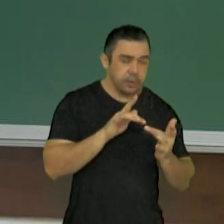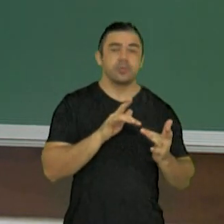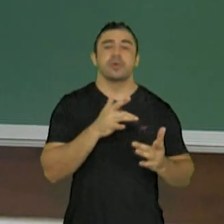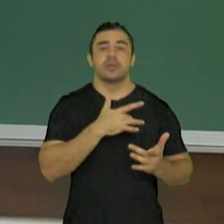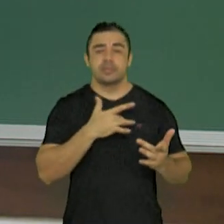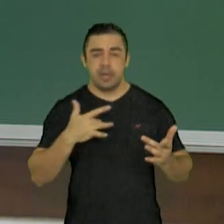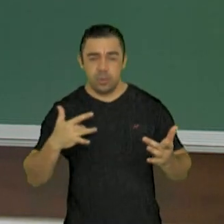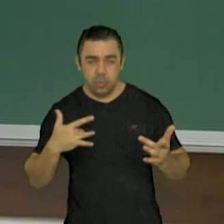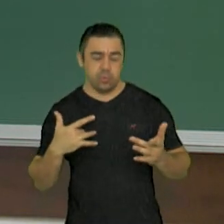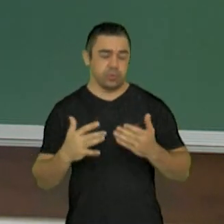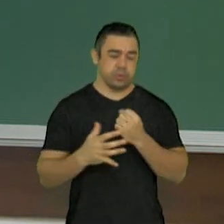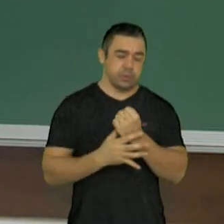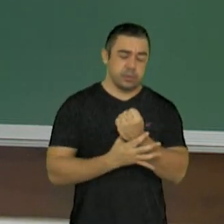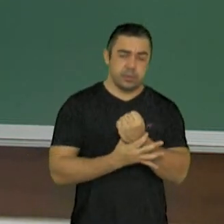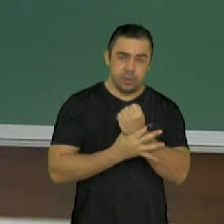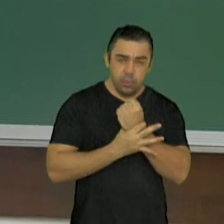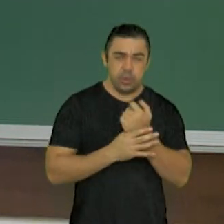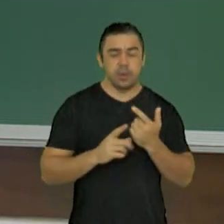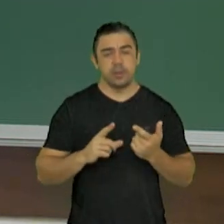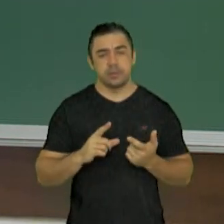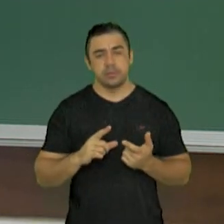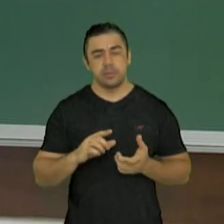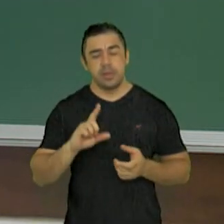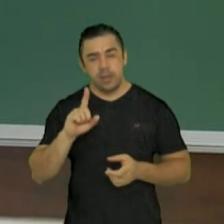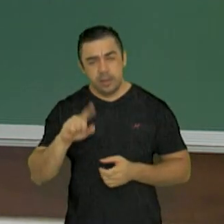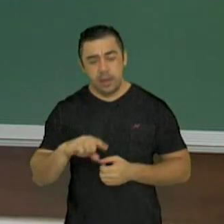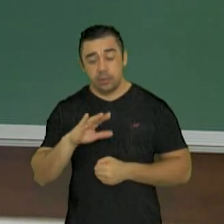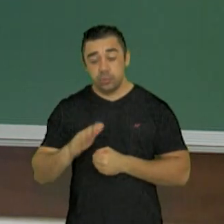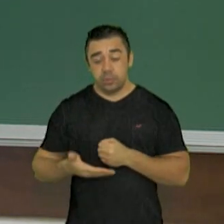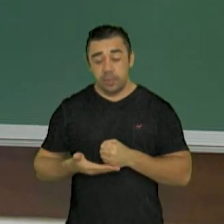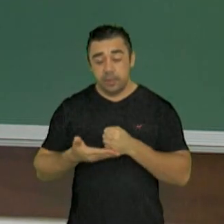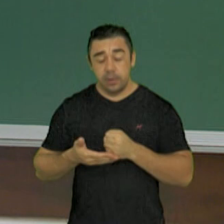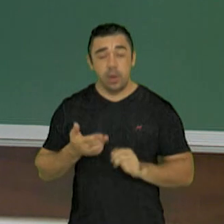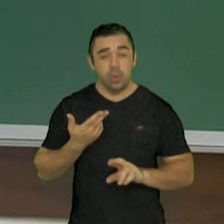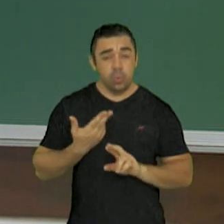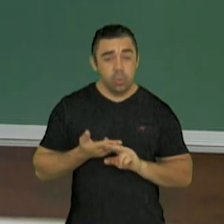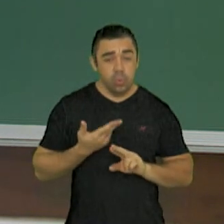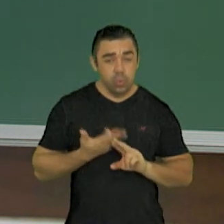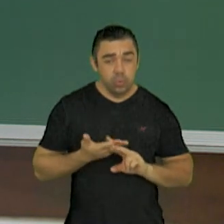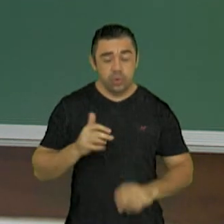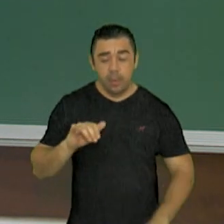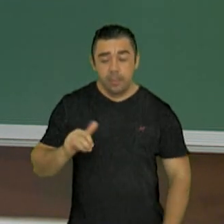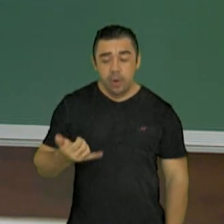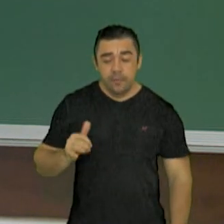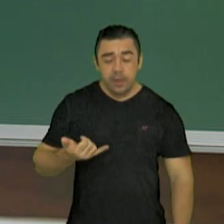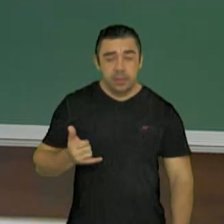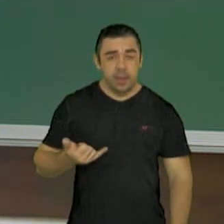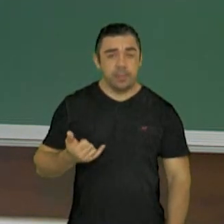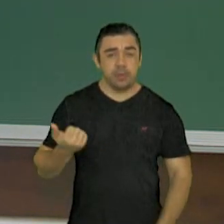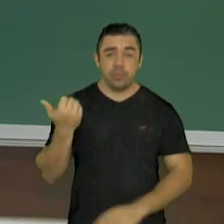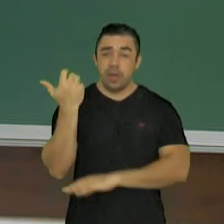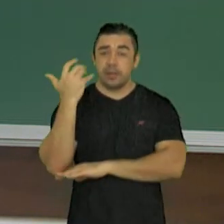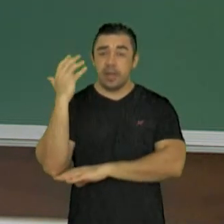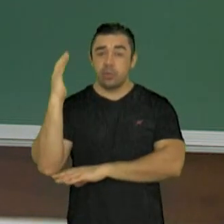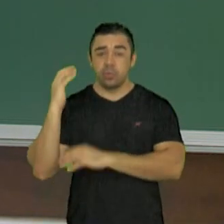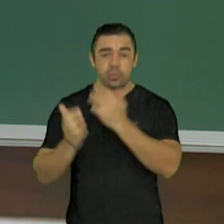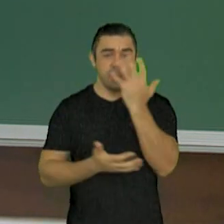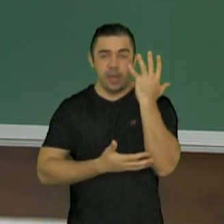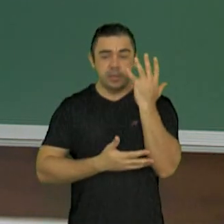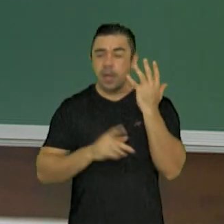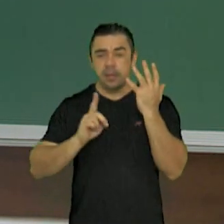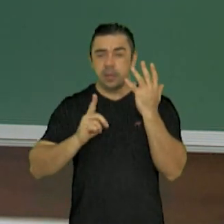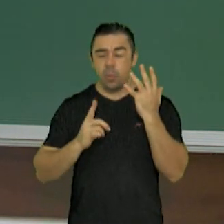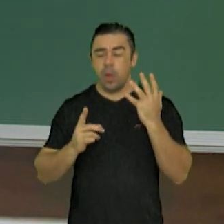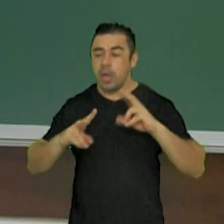A sustentabilidade é o aproveitamento, o uso e a conservação dos recursos naturais disponíveis, principalmente